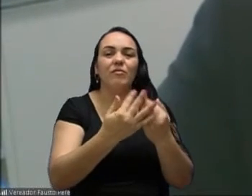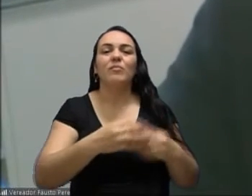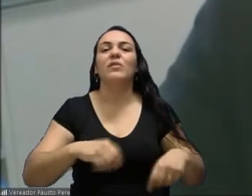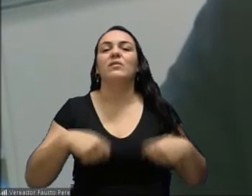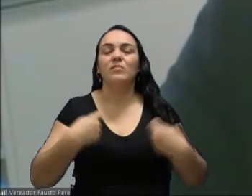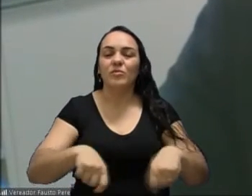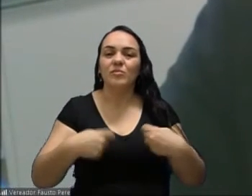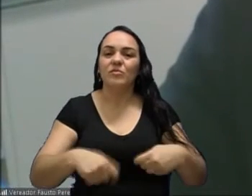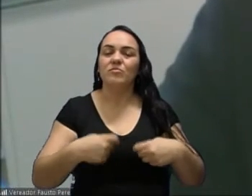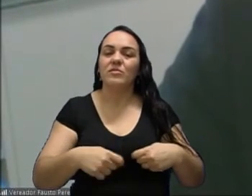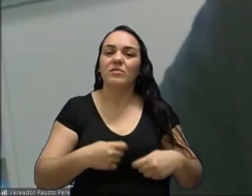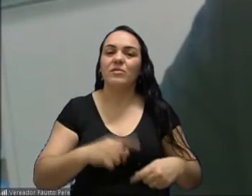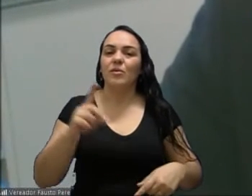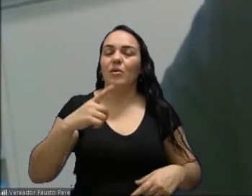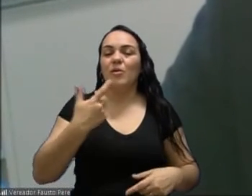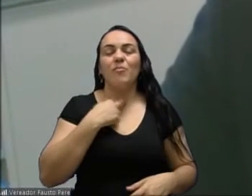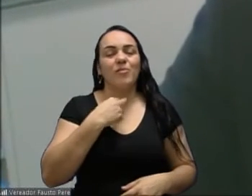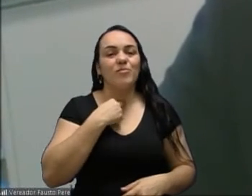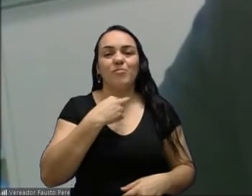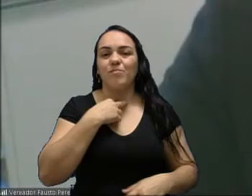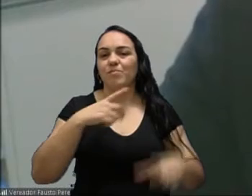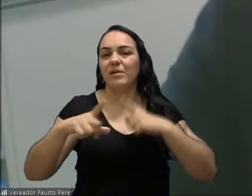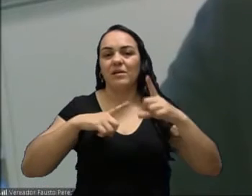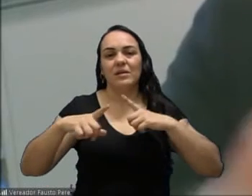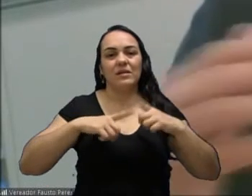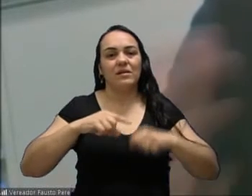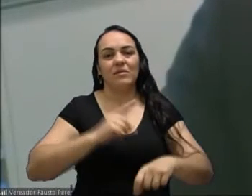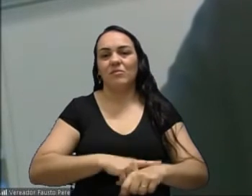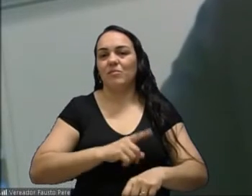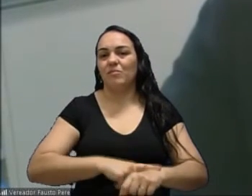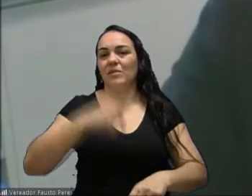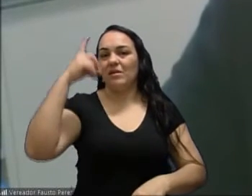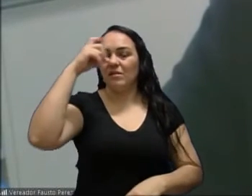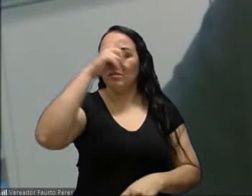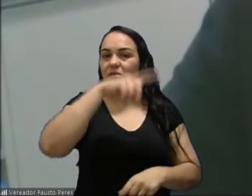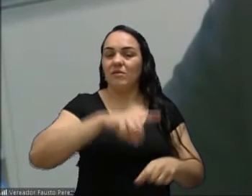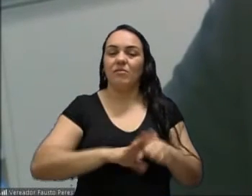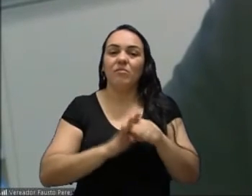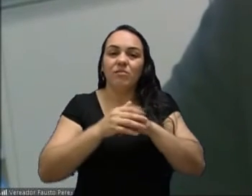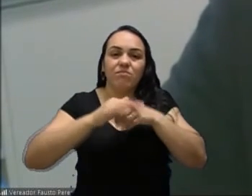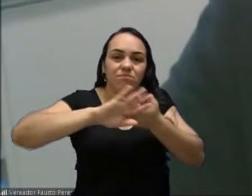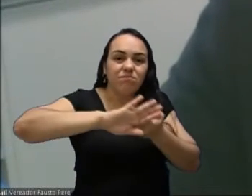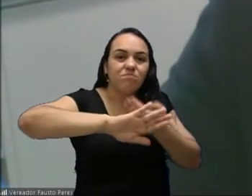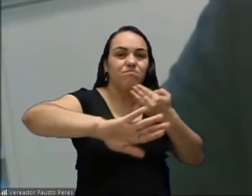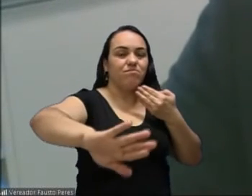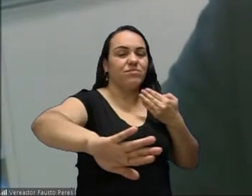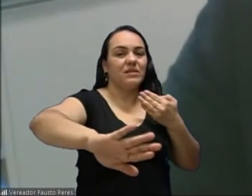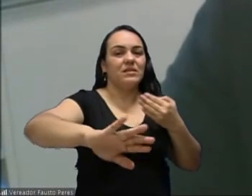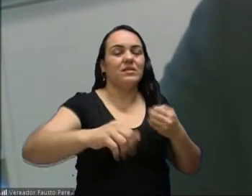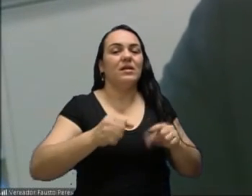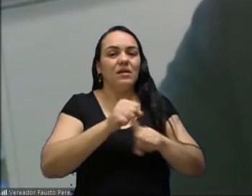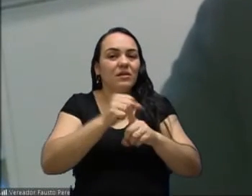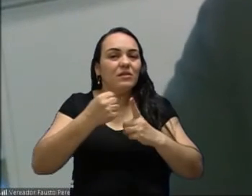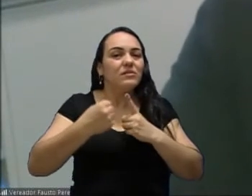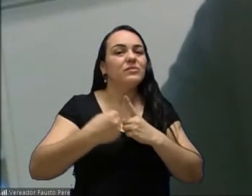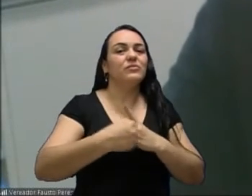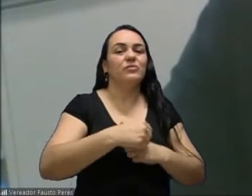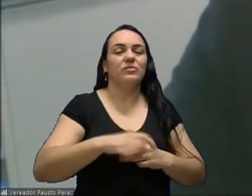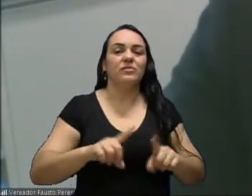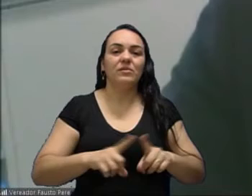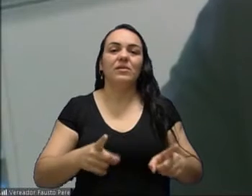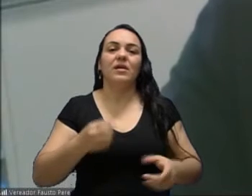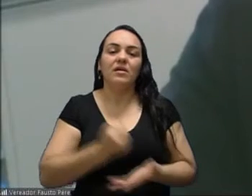prejudicadas por não poderem estar trabalhando nesse momento tão difícil de pandemia que pediram isolamento social de todas as famílias ele tem se